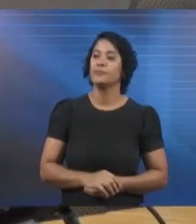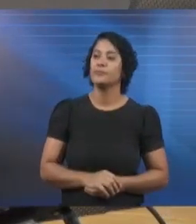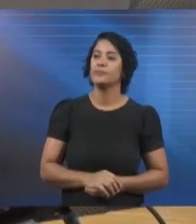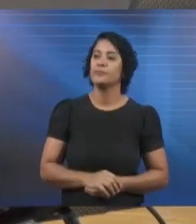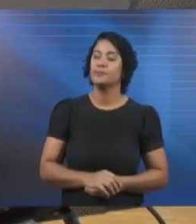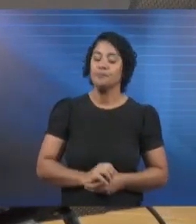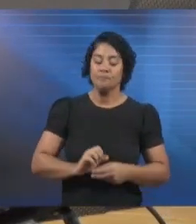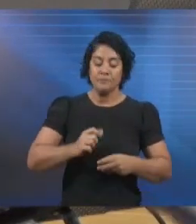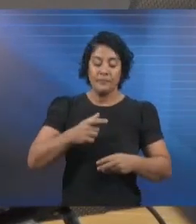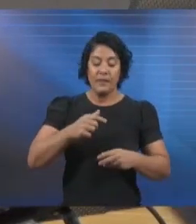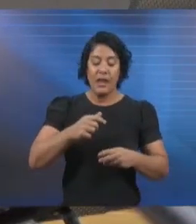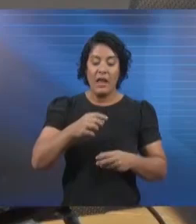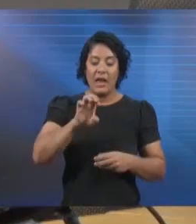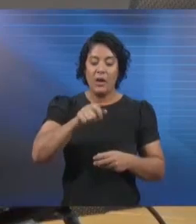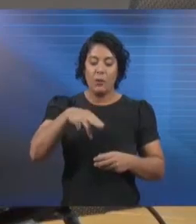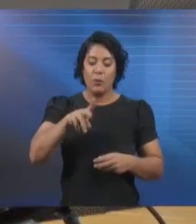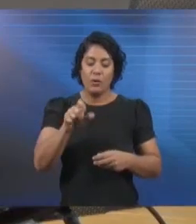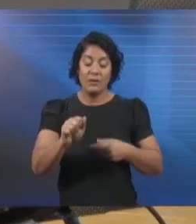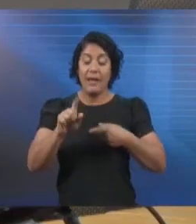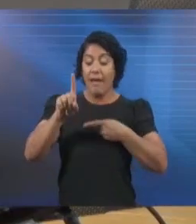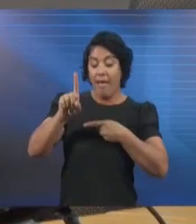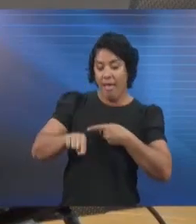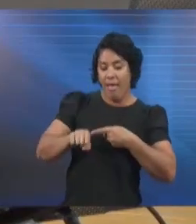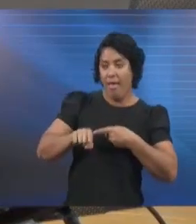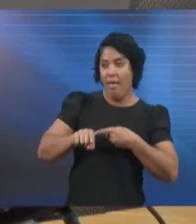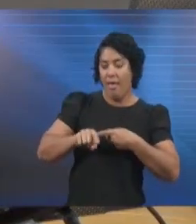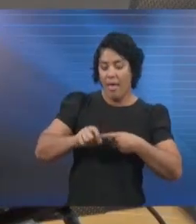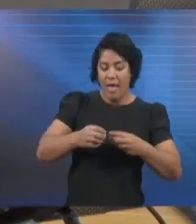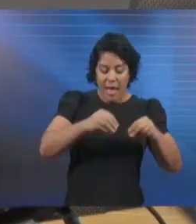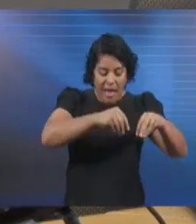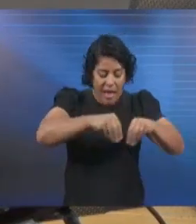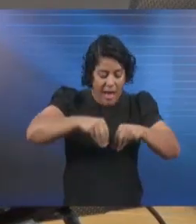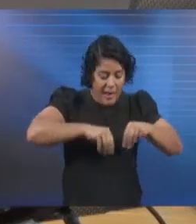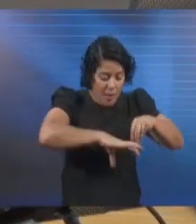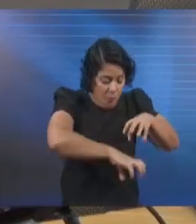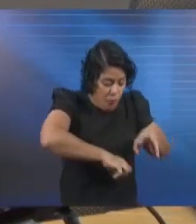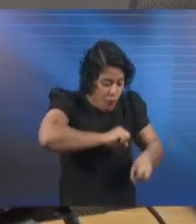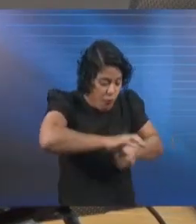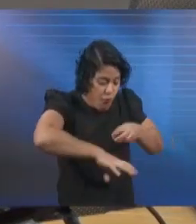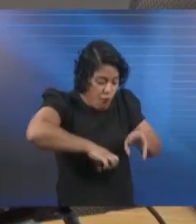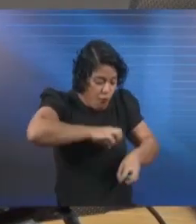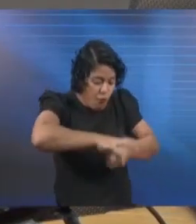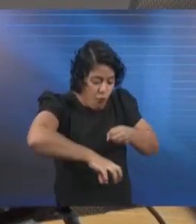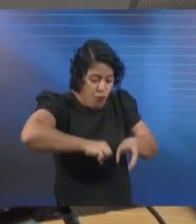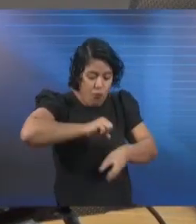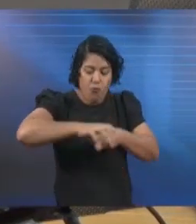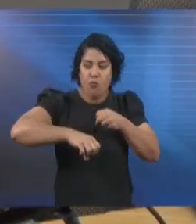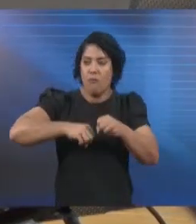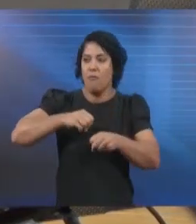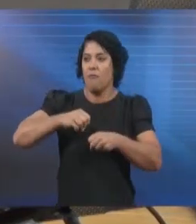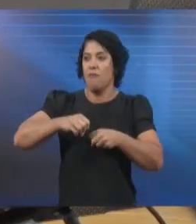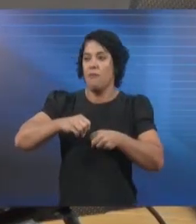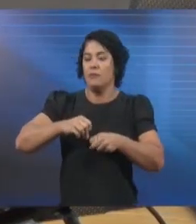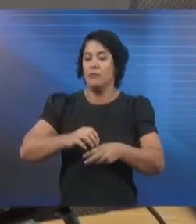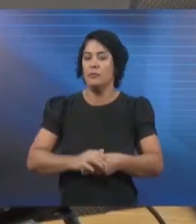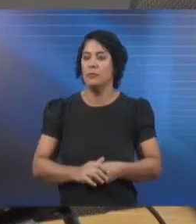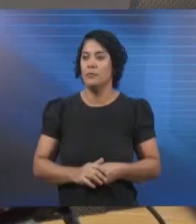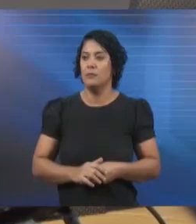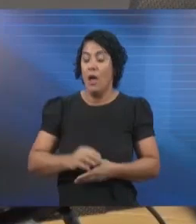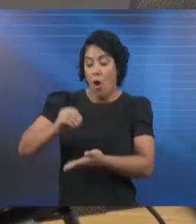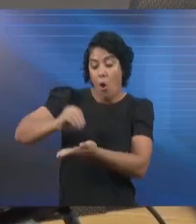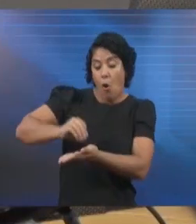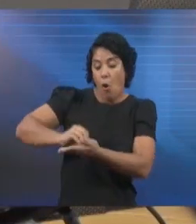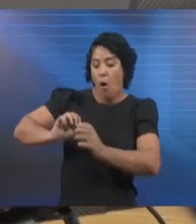praia nada mais é do que o transporte da Areia do fundo do mar a dragagem certo e